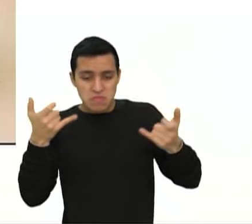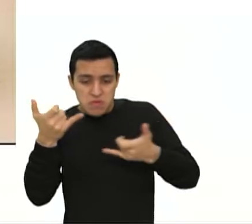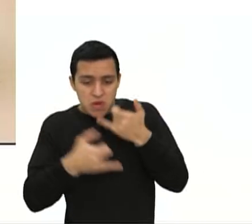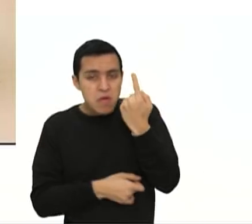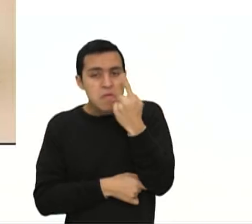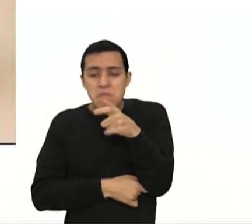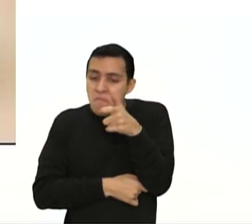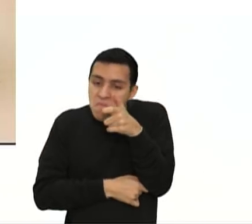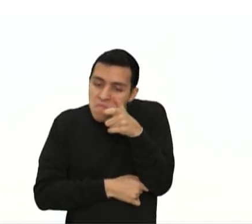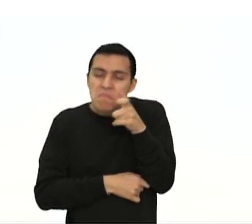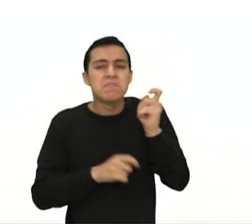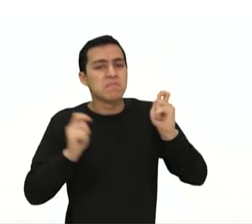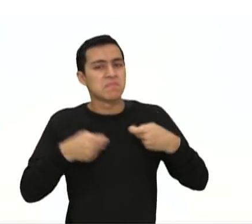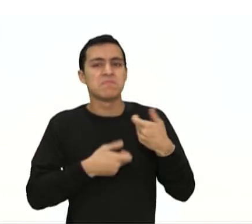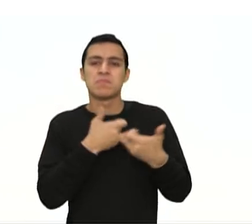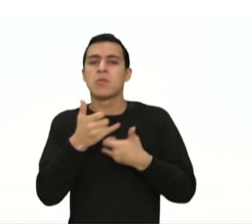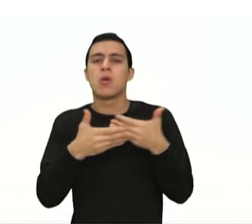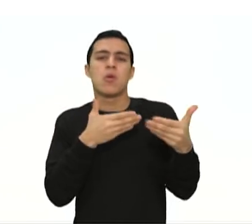lugar a gente consegue jogar.